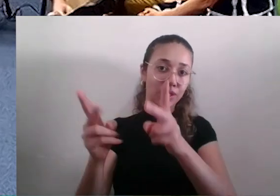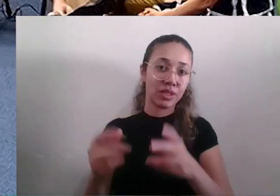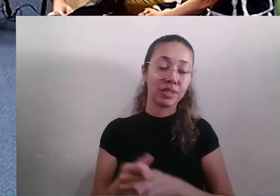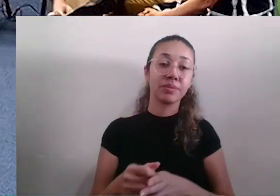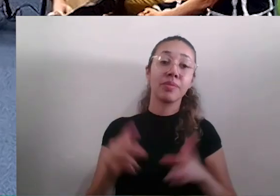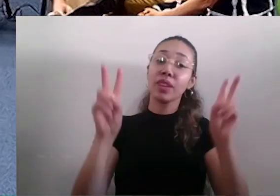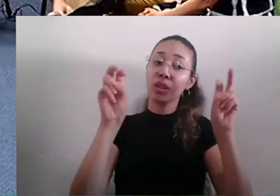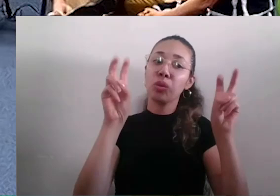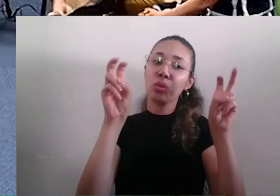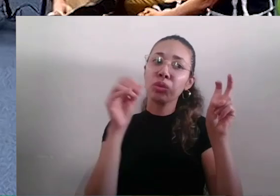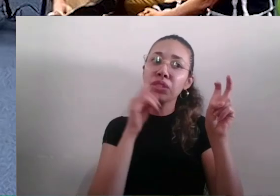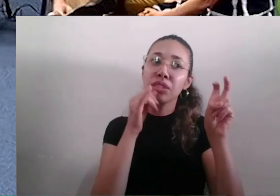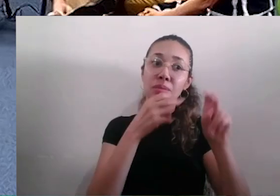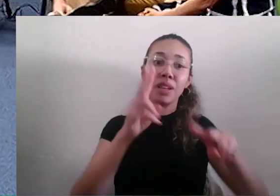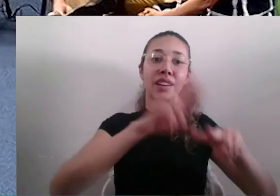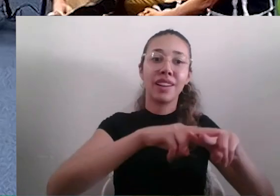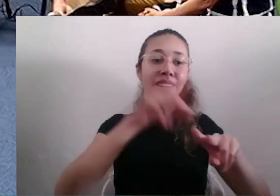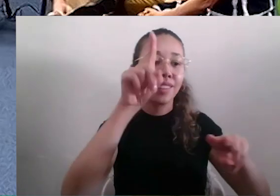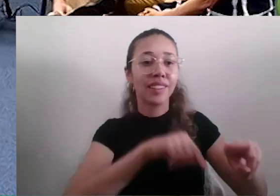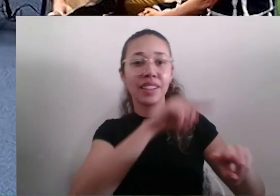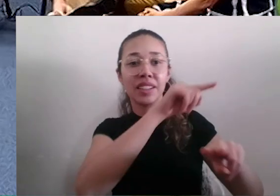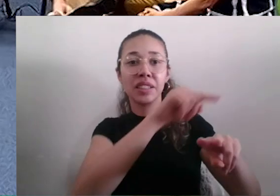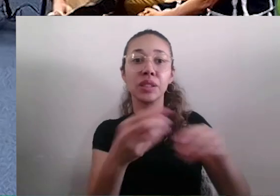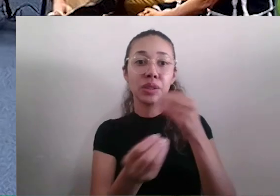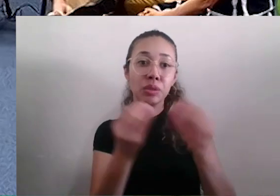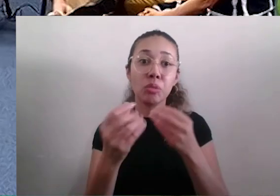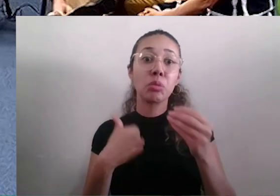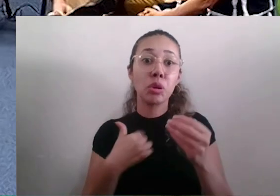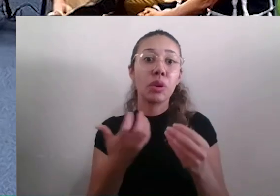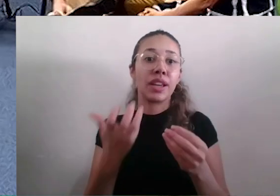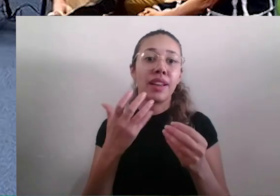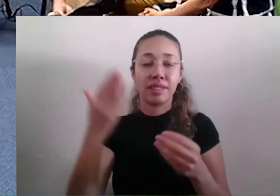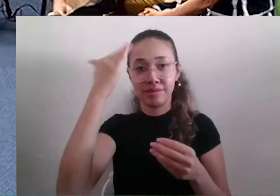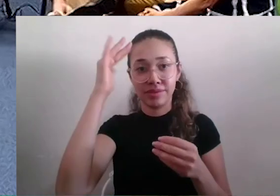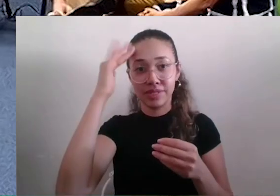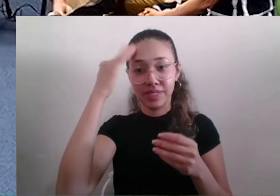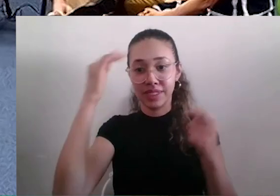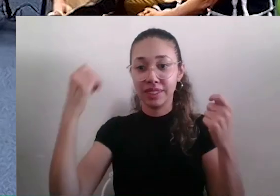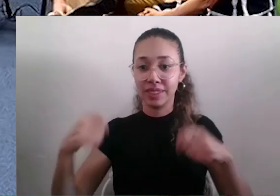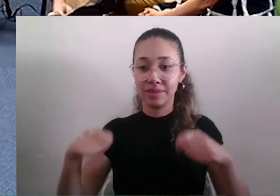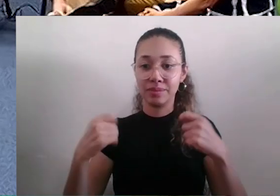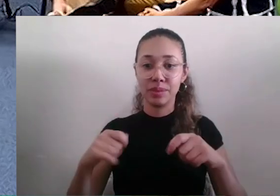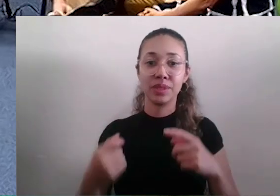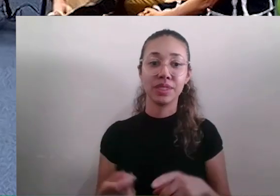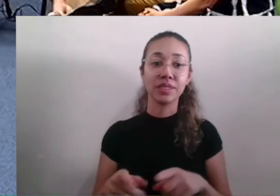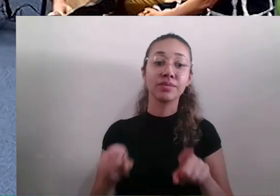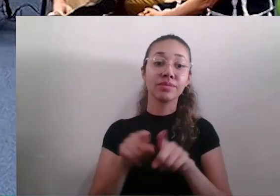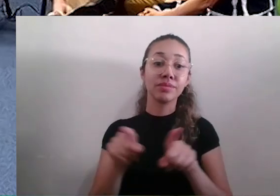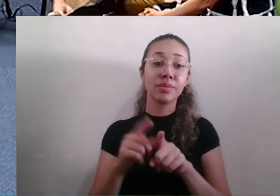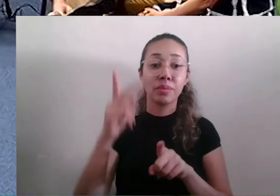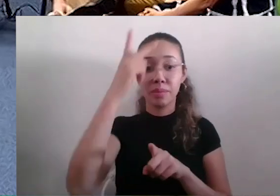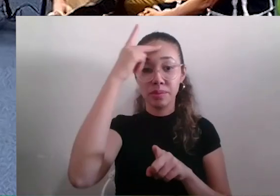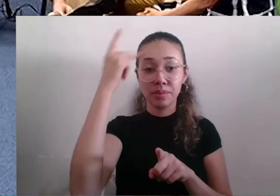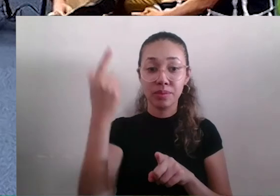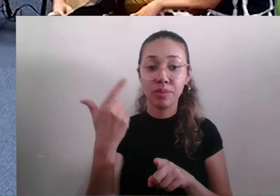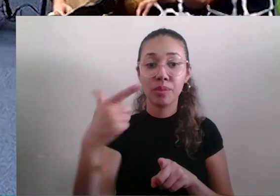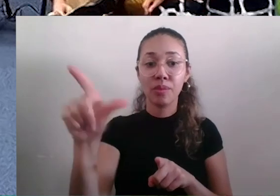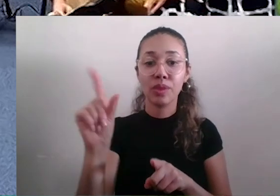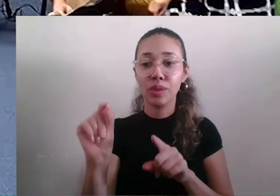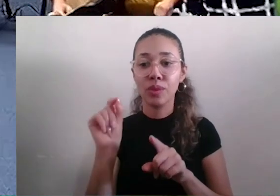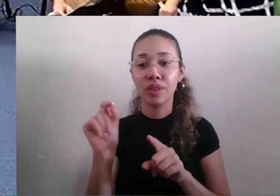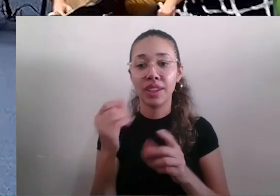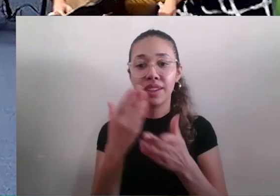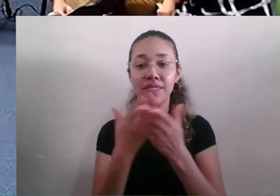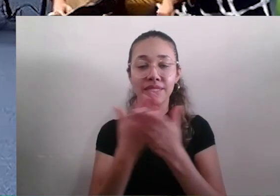seria uma coisa que eu gostaria de entender assim como eu eu acho que outras pessoas as pessoas que estudam abolicionismo penal que